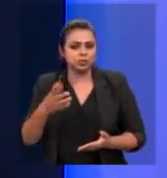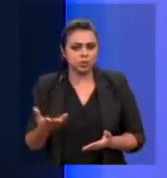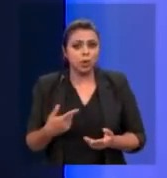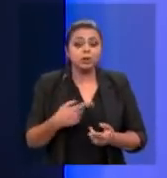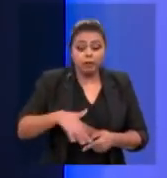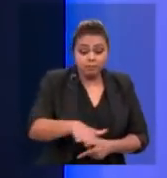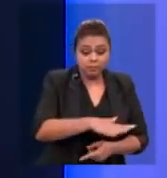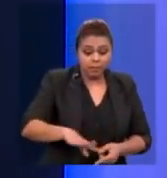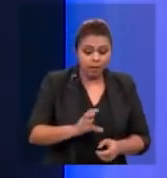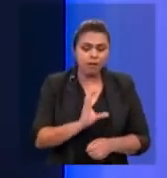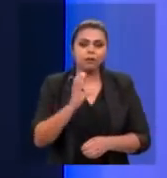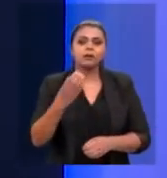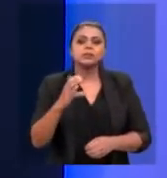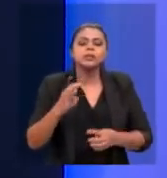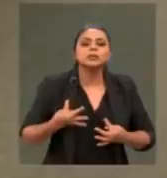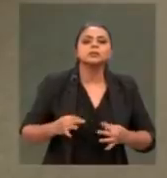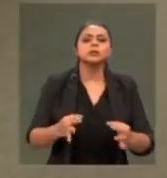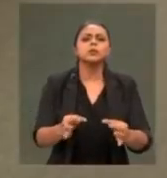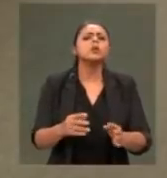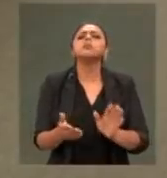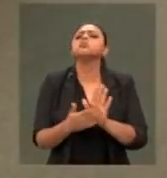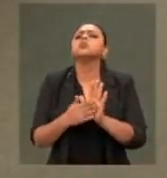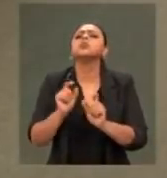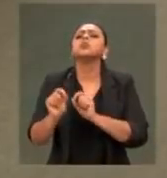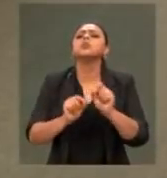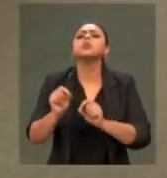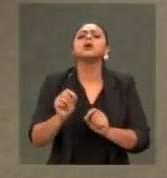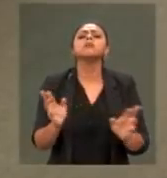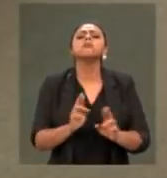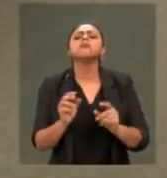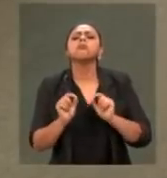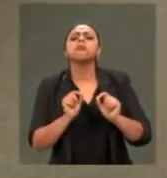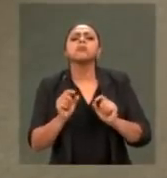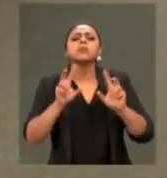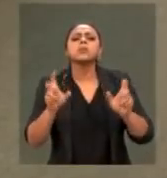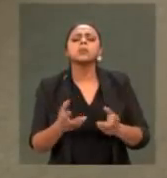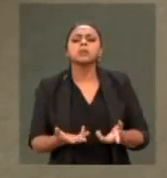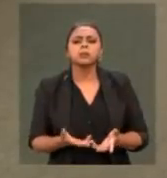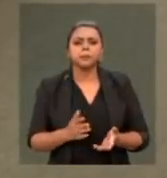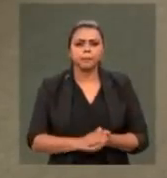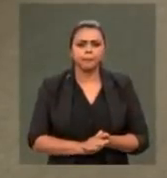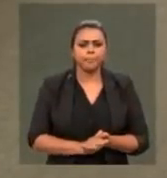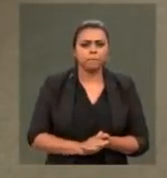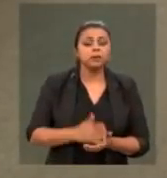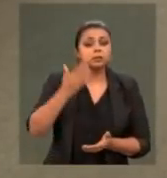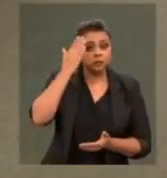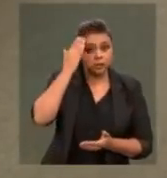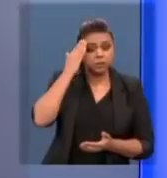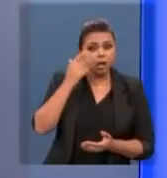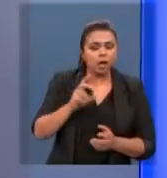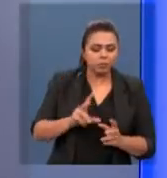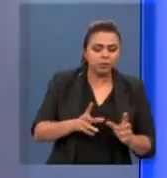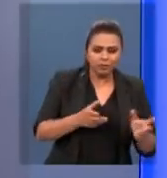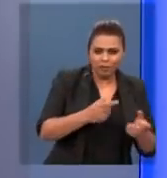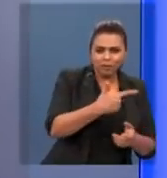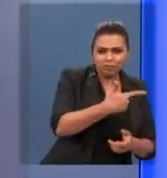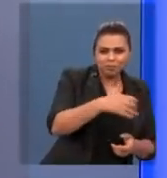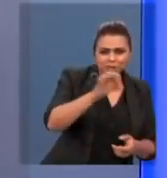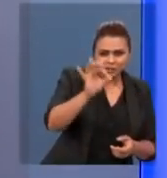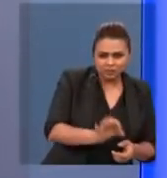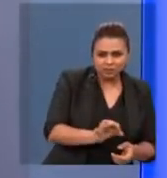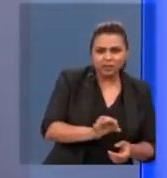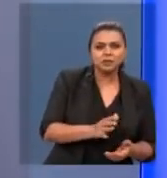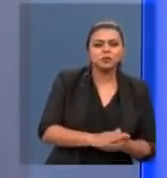e tecnologia com a sua proposição seu pensamento em relação a isso só que esses dois e meio por cento hoje aqui eles estão em torno de